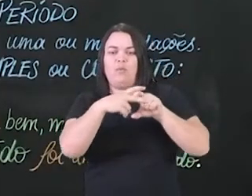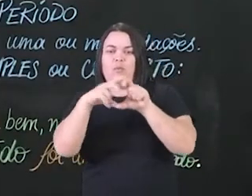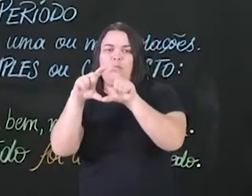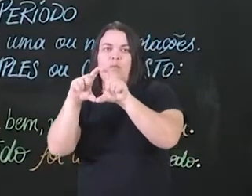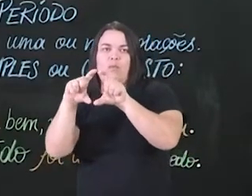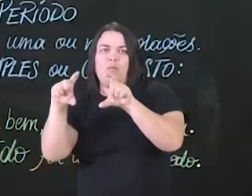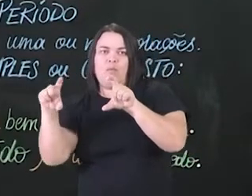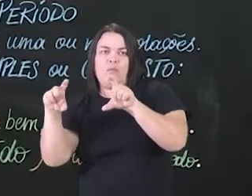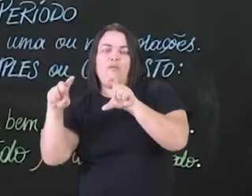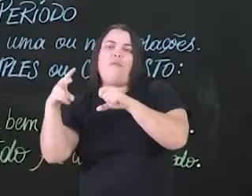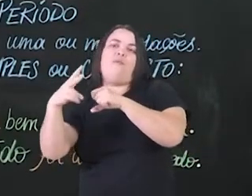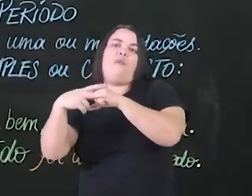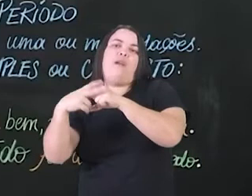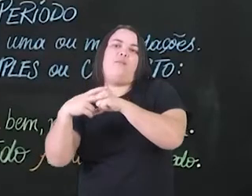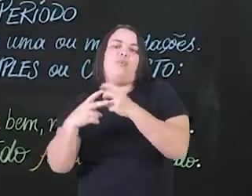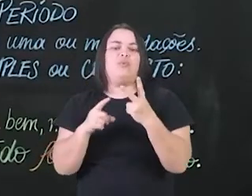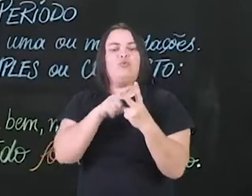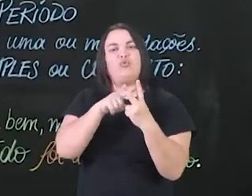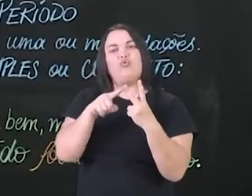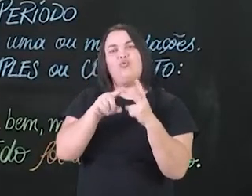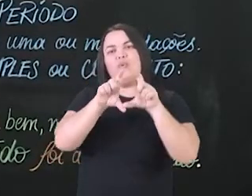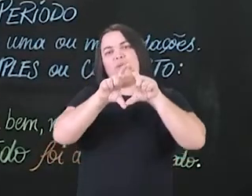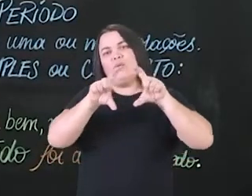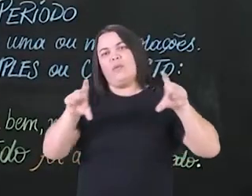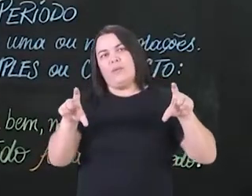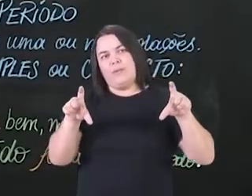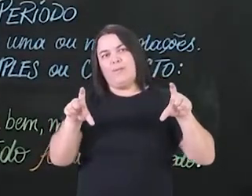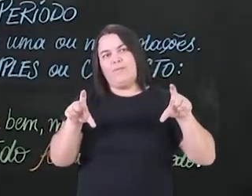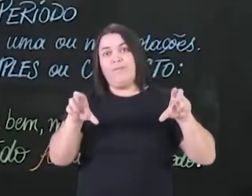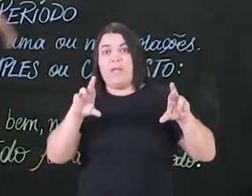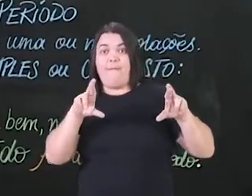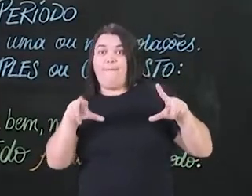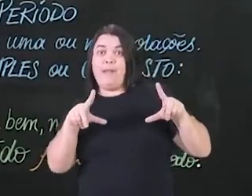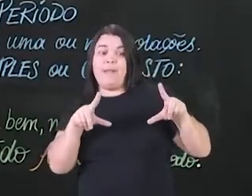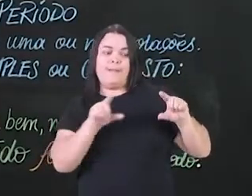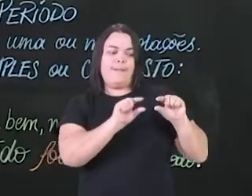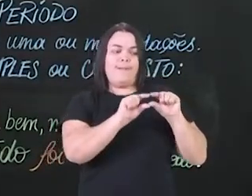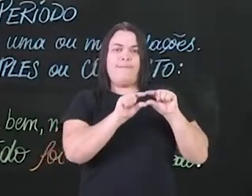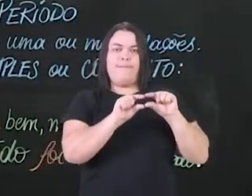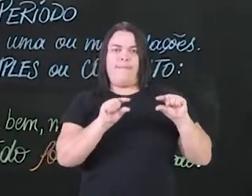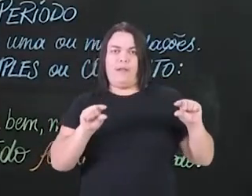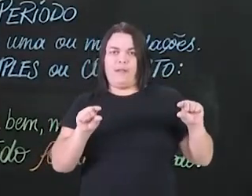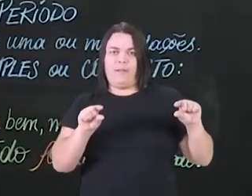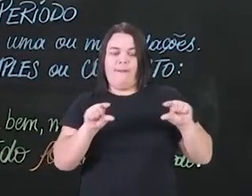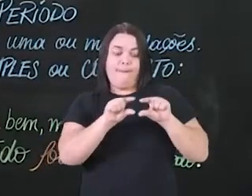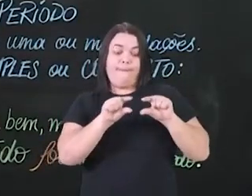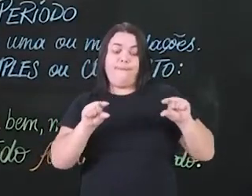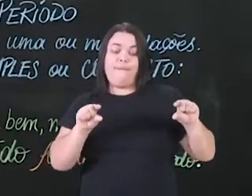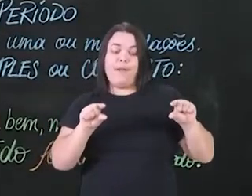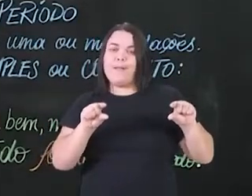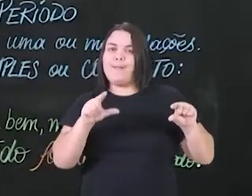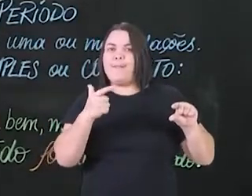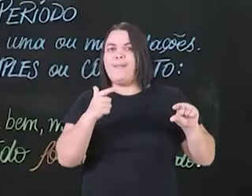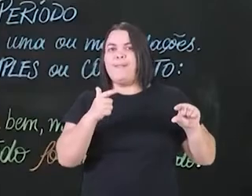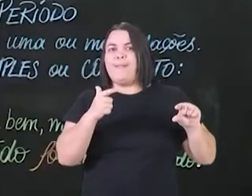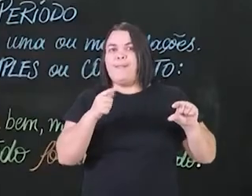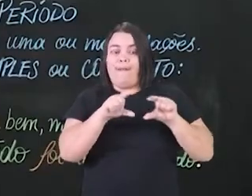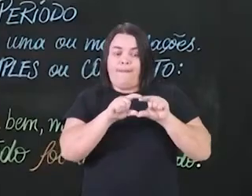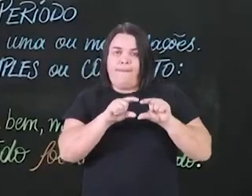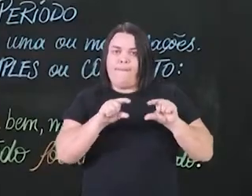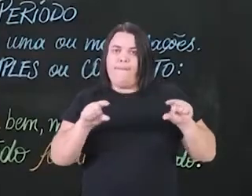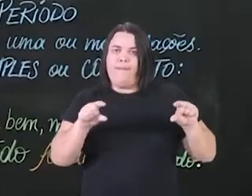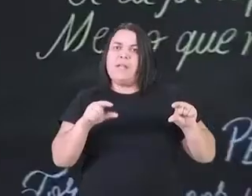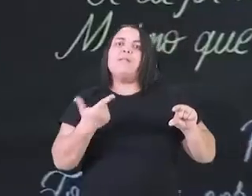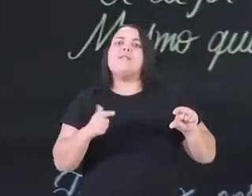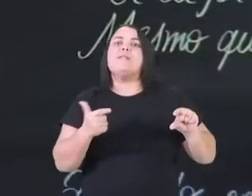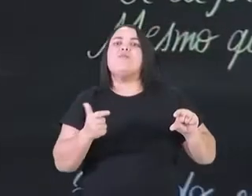de dois verbos. Diferente da frase, a oração não precisa obrigatoriamente